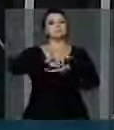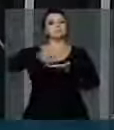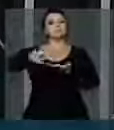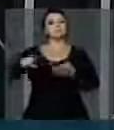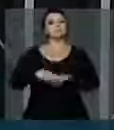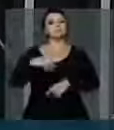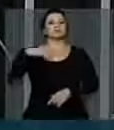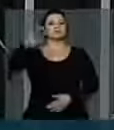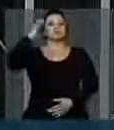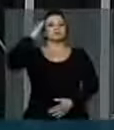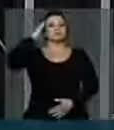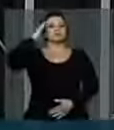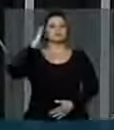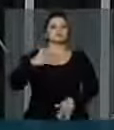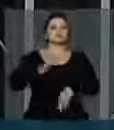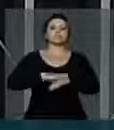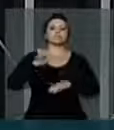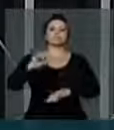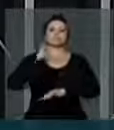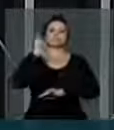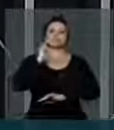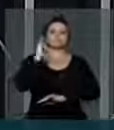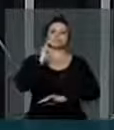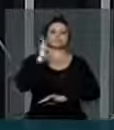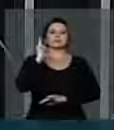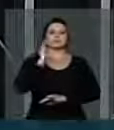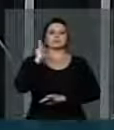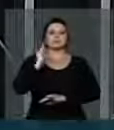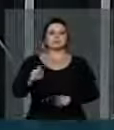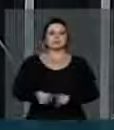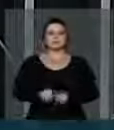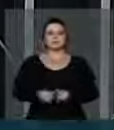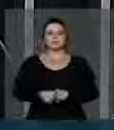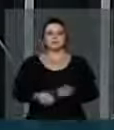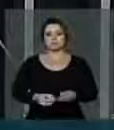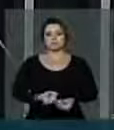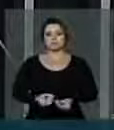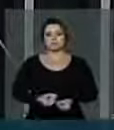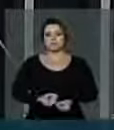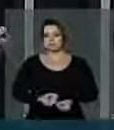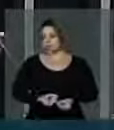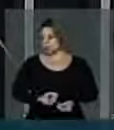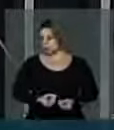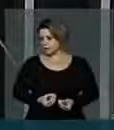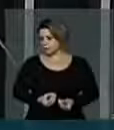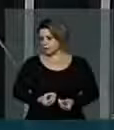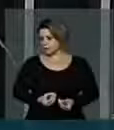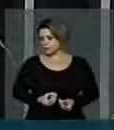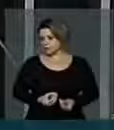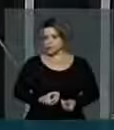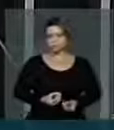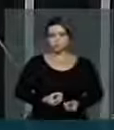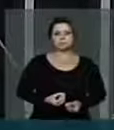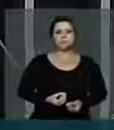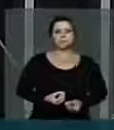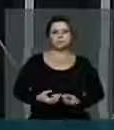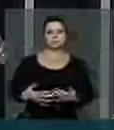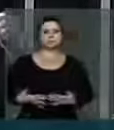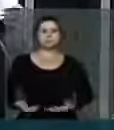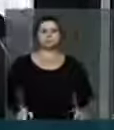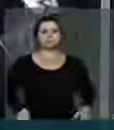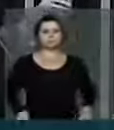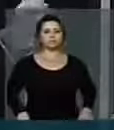meu entendimento, as mais importantes, porque são ajustes que vão repercutir imediatamente